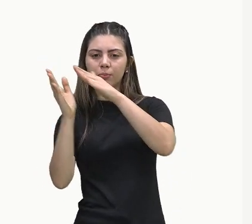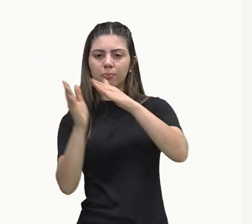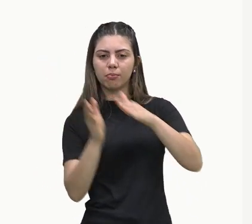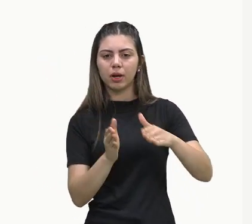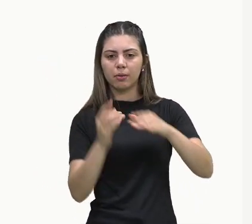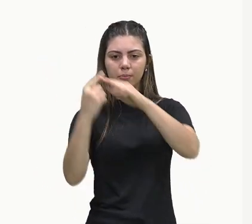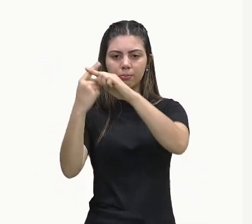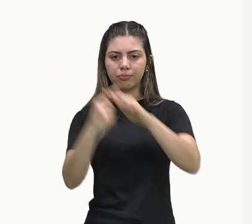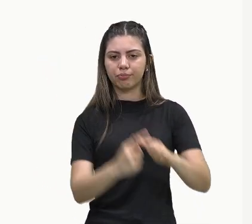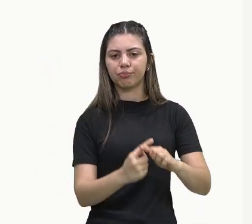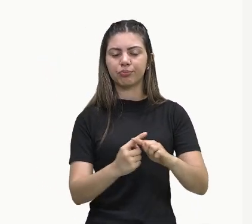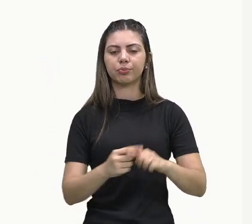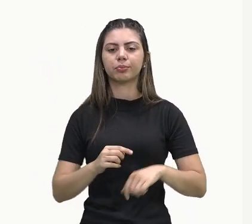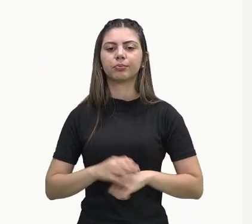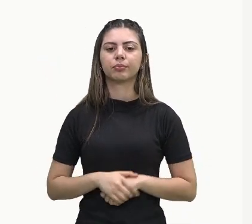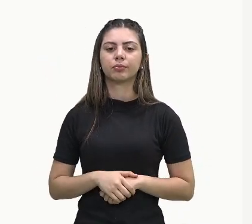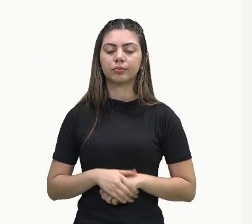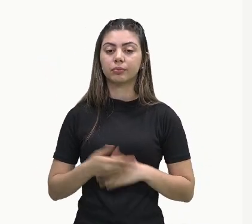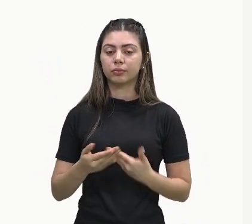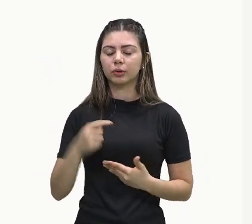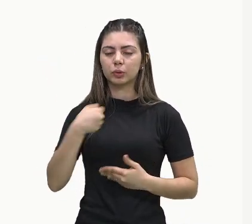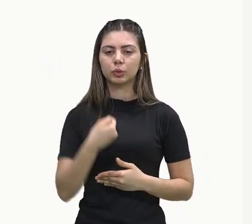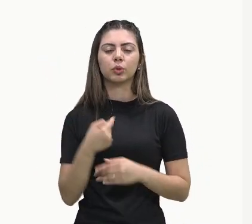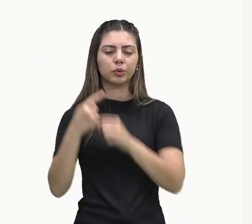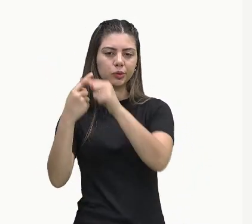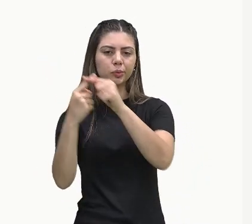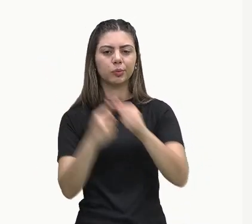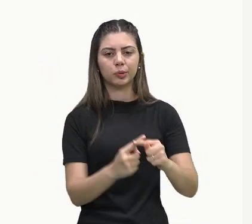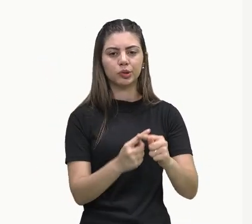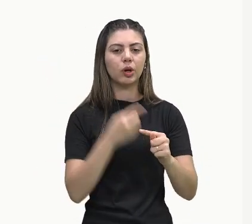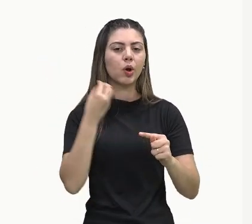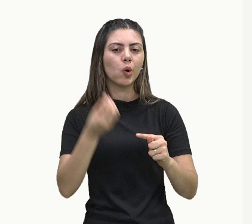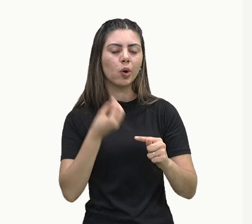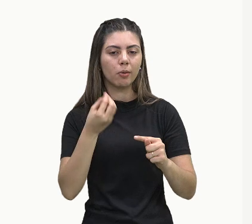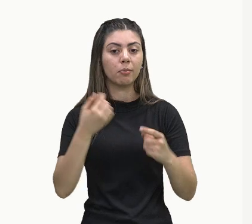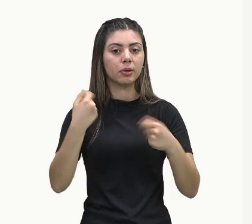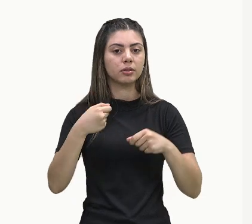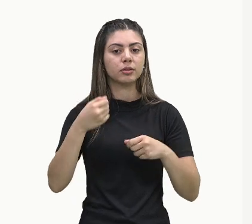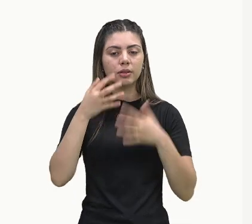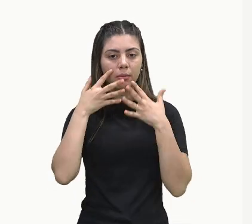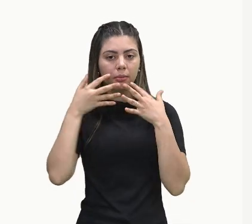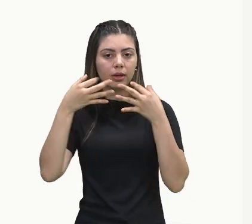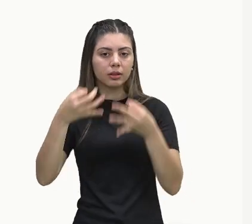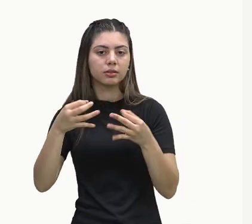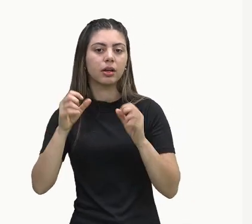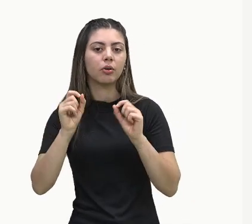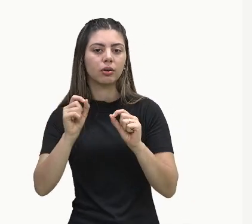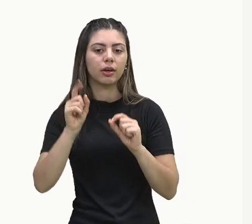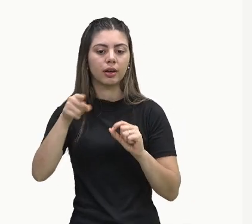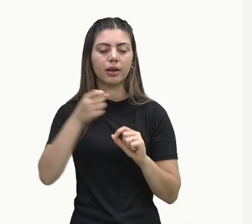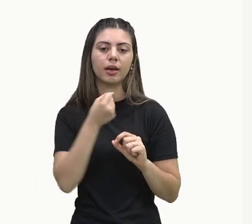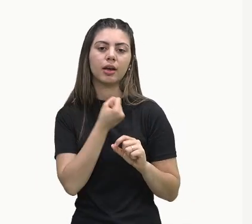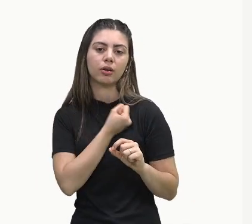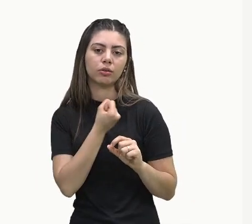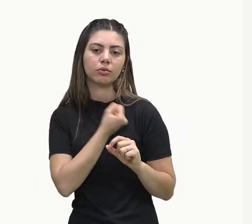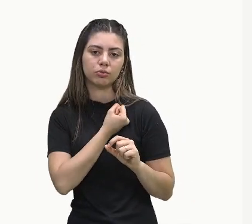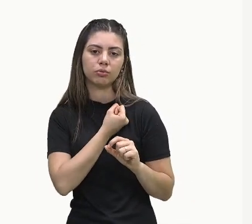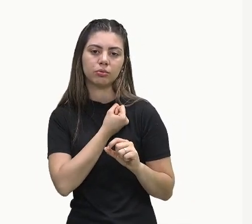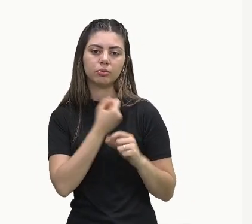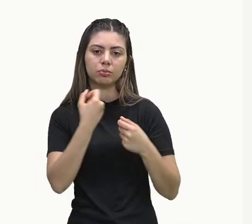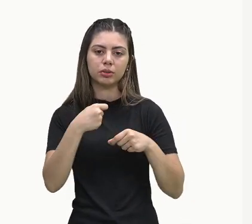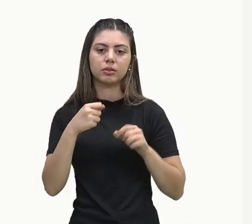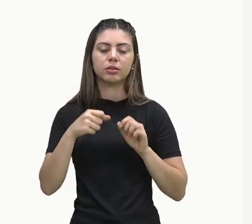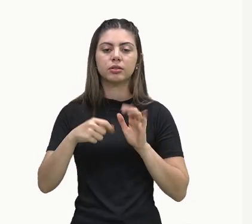secundárias então quando eu estou multiplicando nas secundárias né eu vou ter que ter o cuidado de inverter o produto então eu vou ter